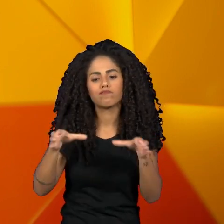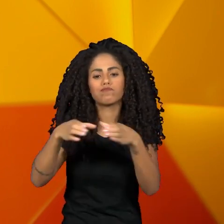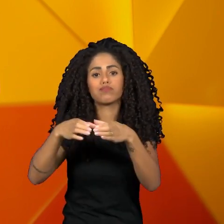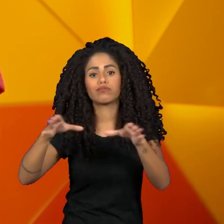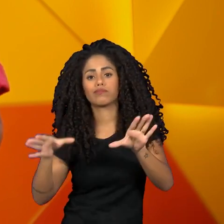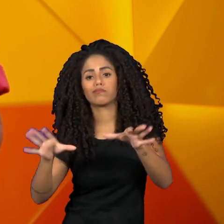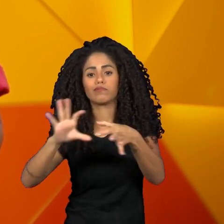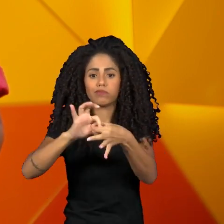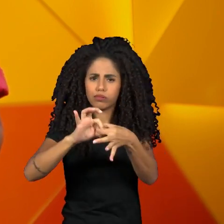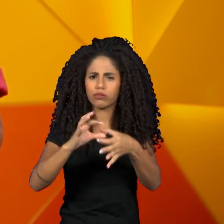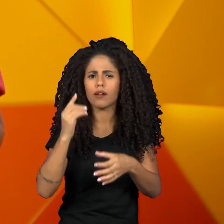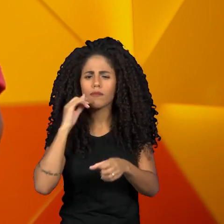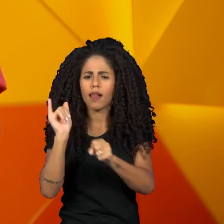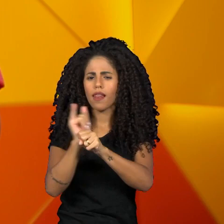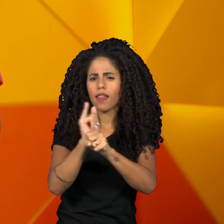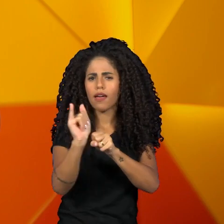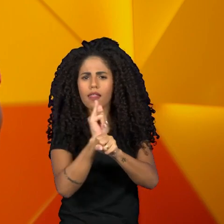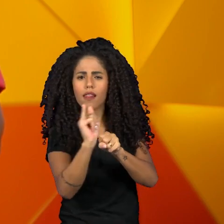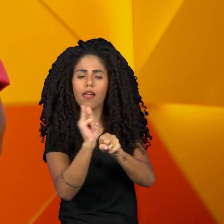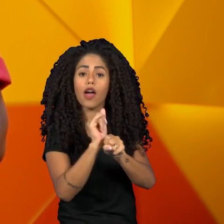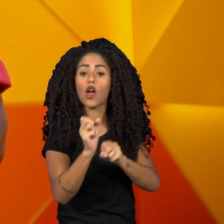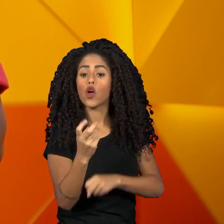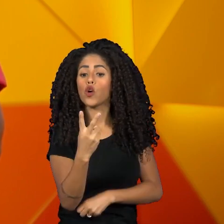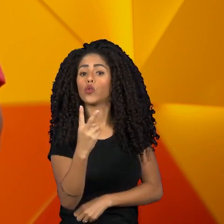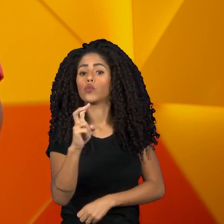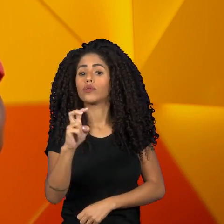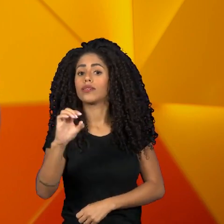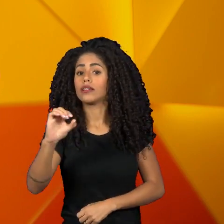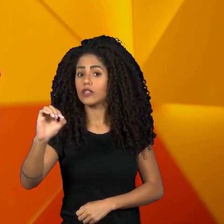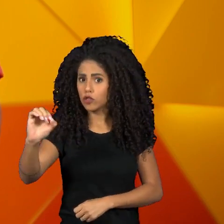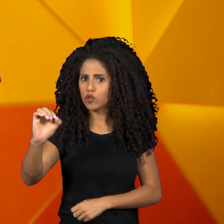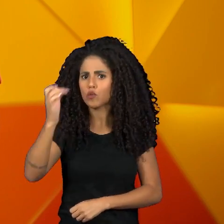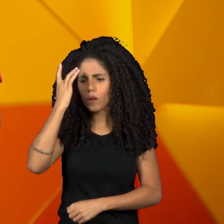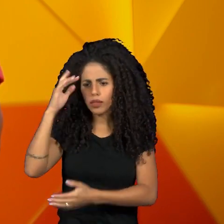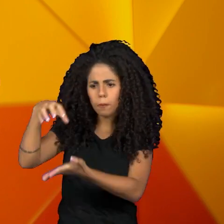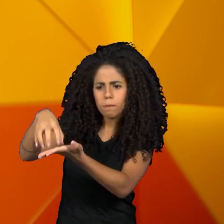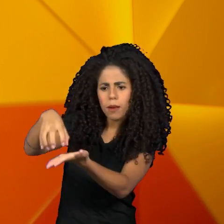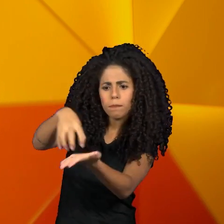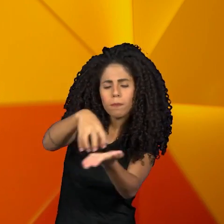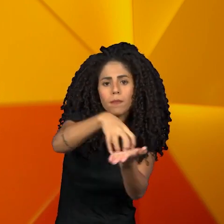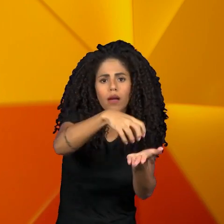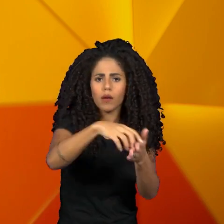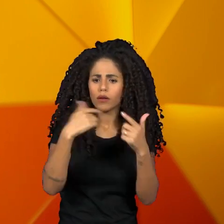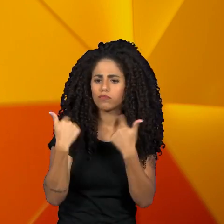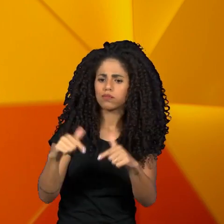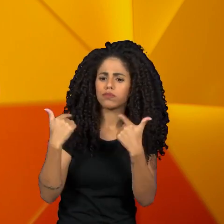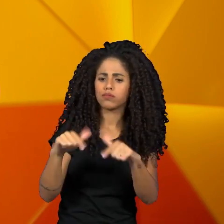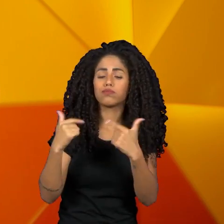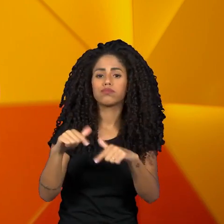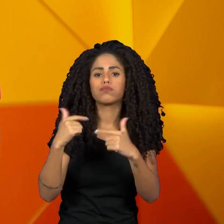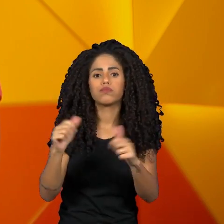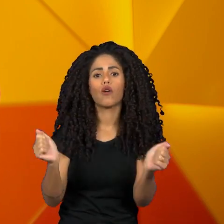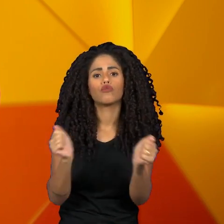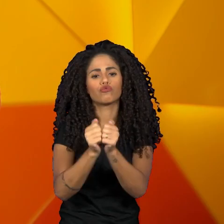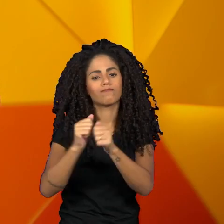a articulação entre mais de 250 entidades que trabalham pela agenda do